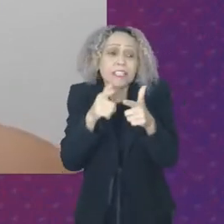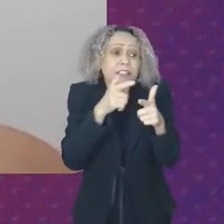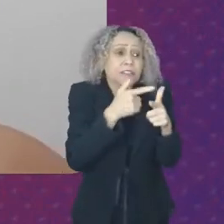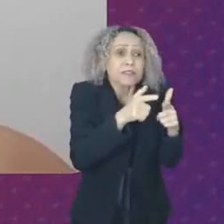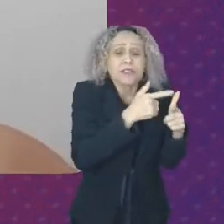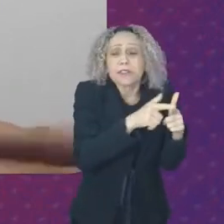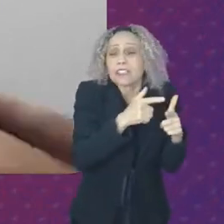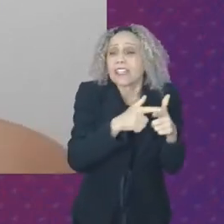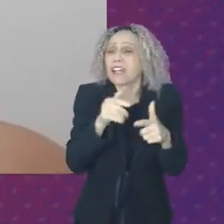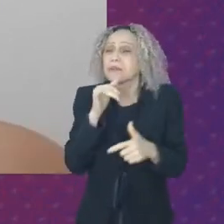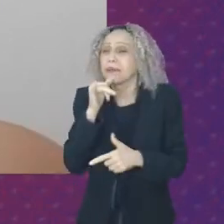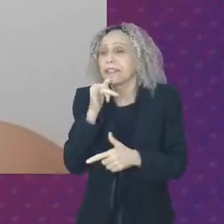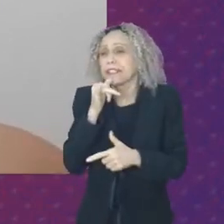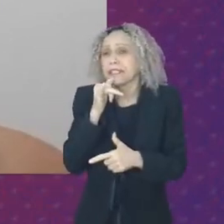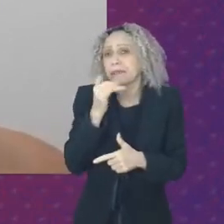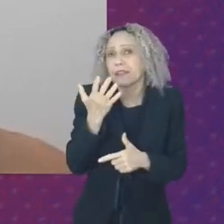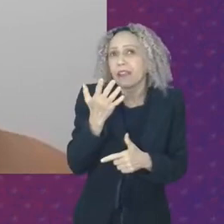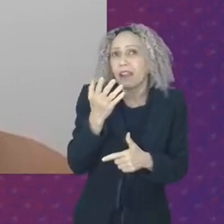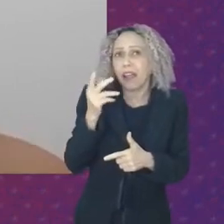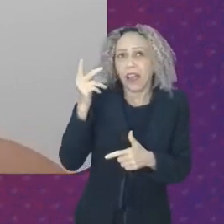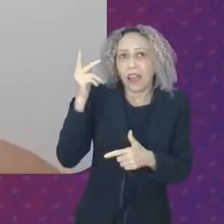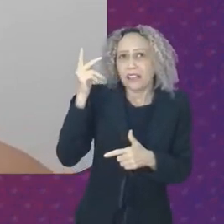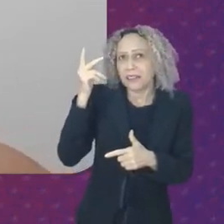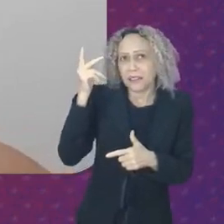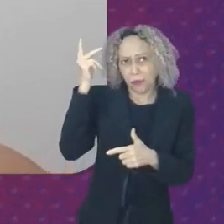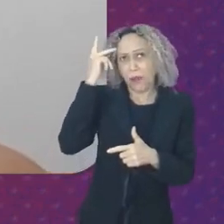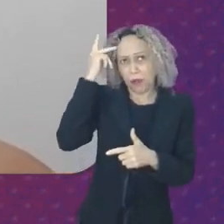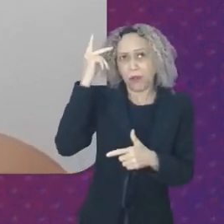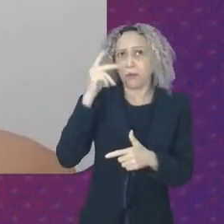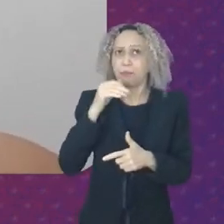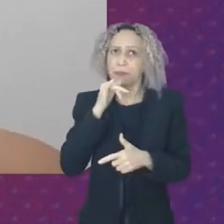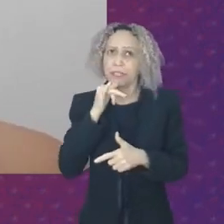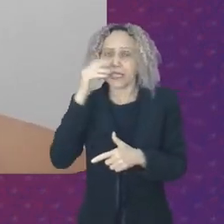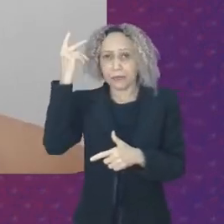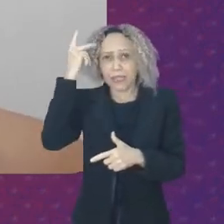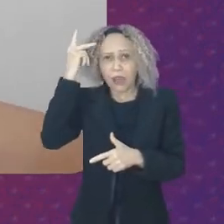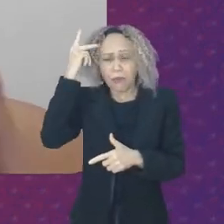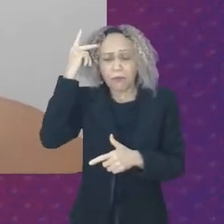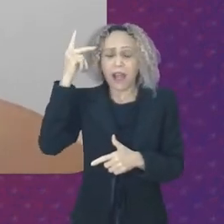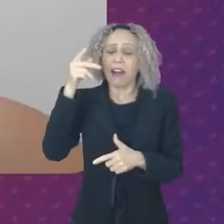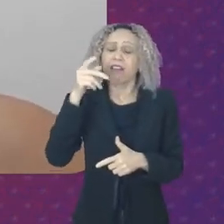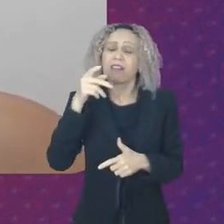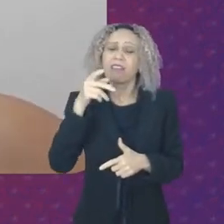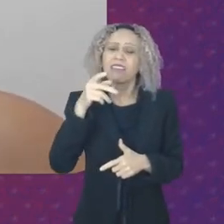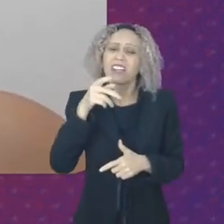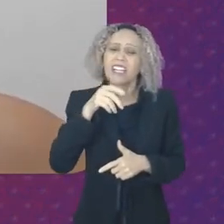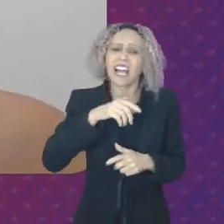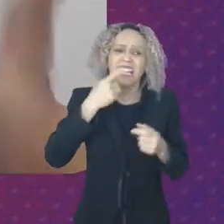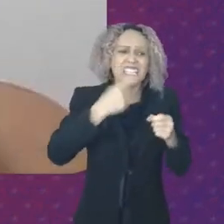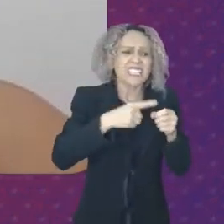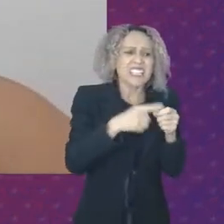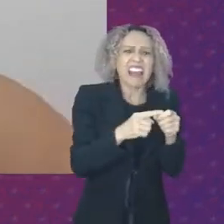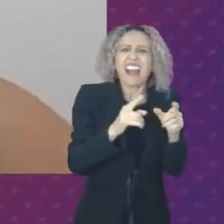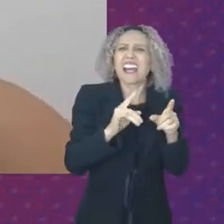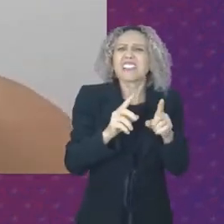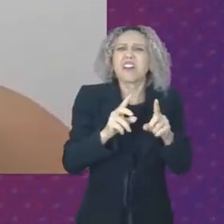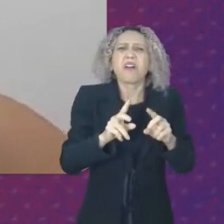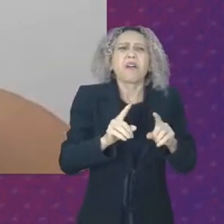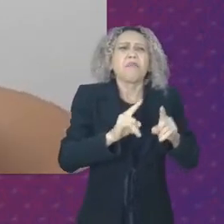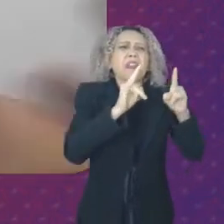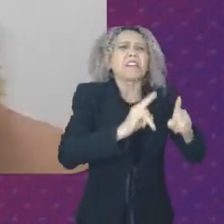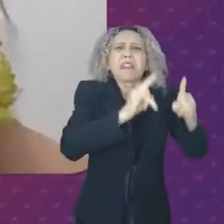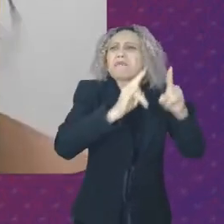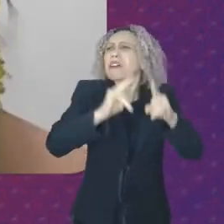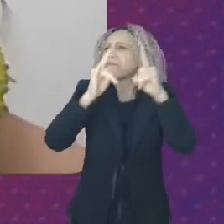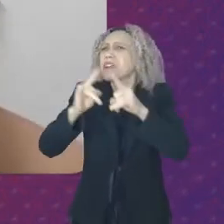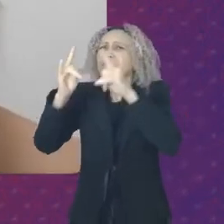São Paulo para poder ter um dia de lazer com a família, andar de bicicleta, enfim. E aí a gestão Haddad vai lá e coloca uma solução simples,